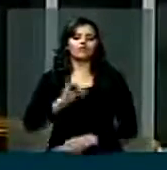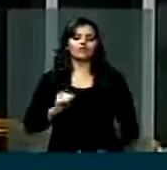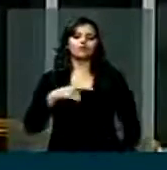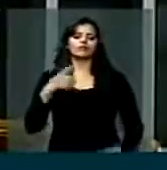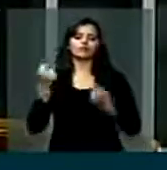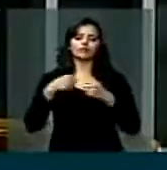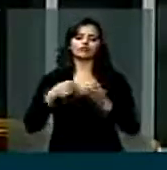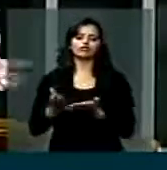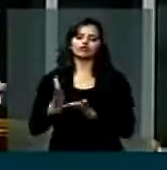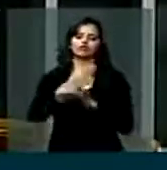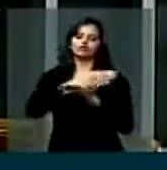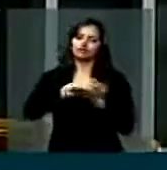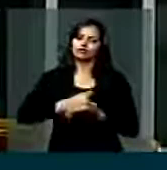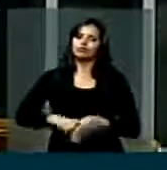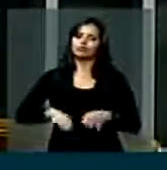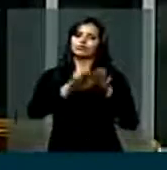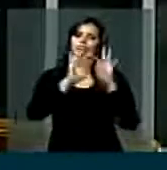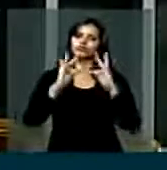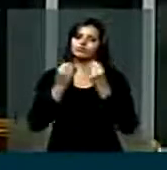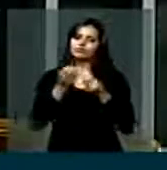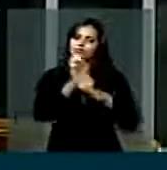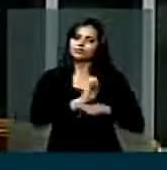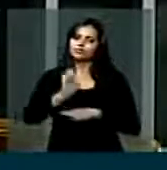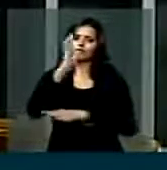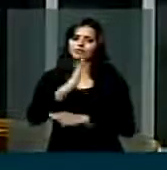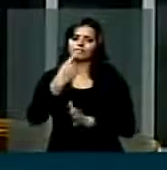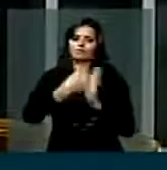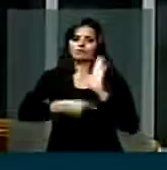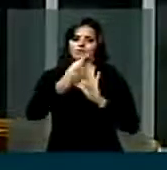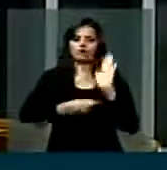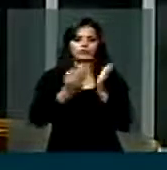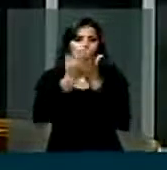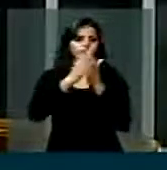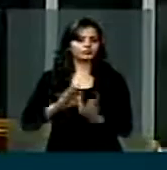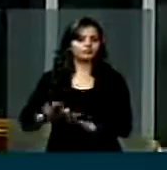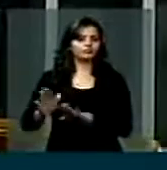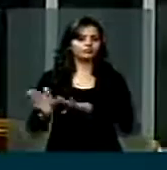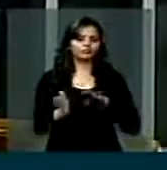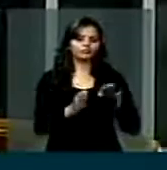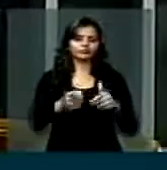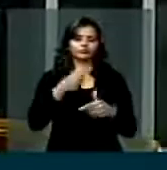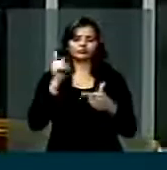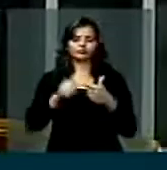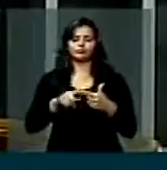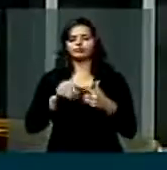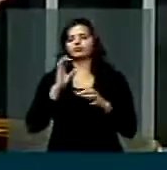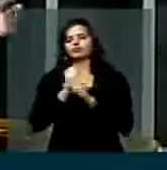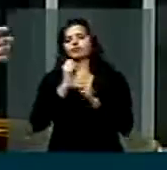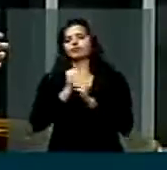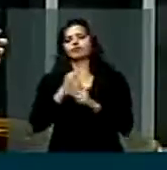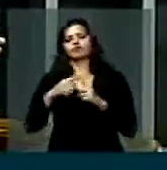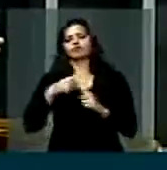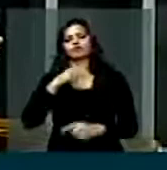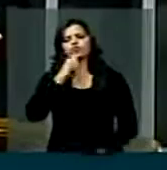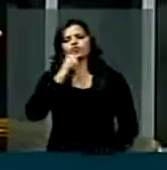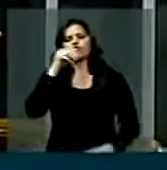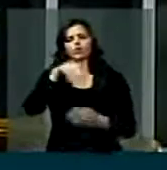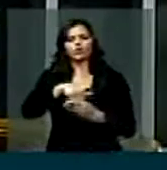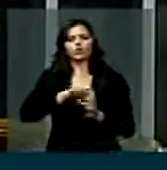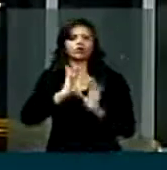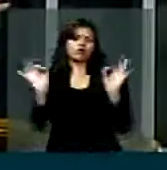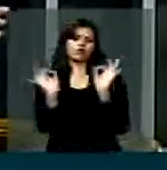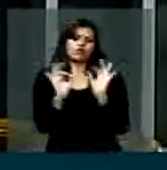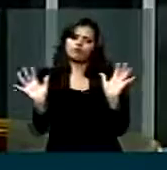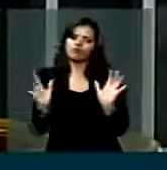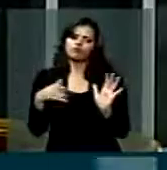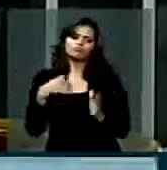deve ser mesmo dividida por todos os estados. Vamos derrubar esse veto. A segunda questão é sobre o orçamento, não pelo fato de não ter votado o orçamento. Acho que